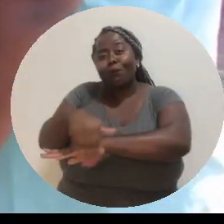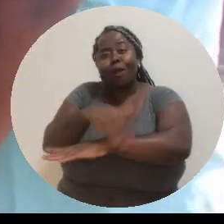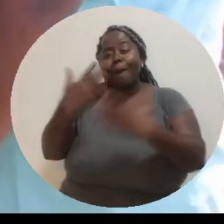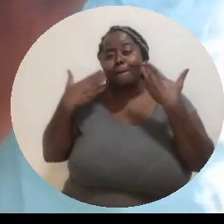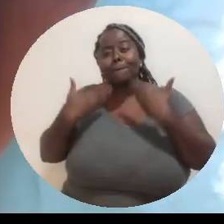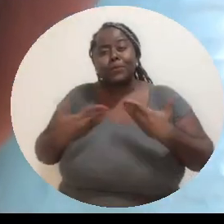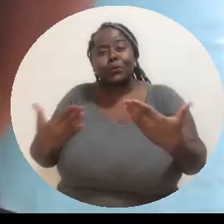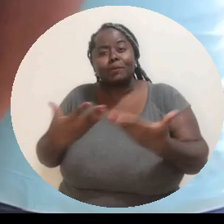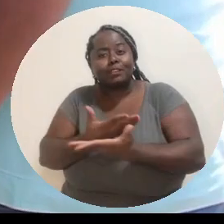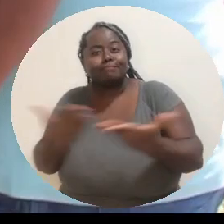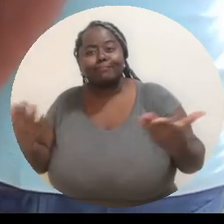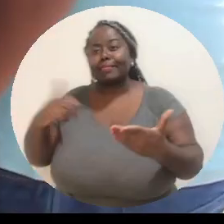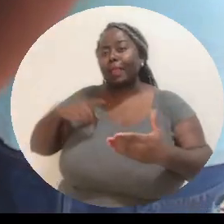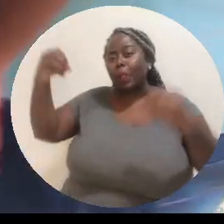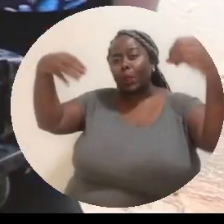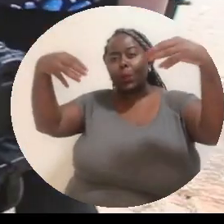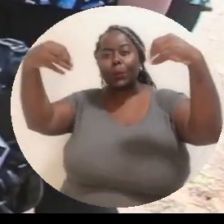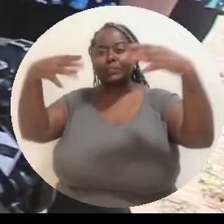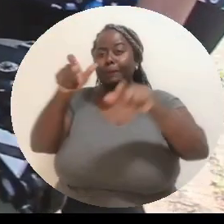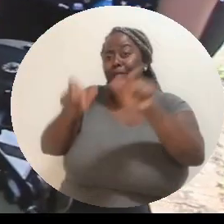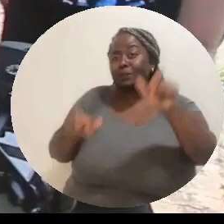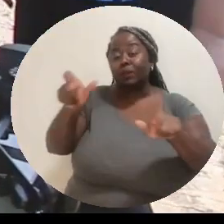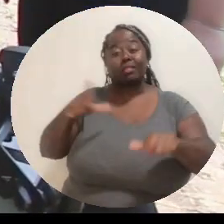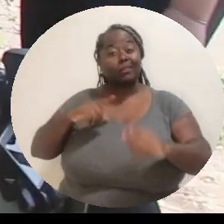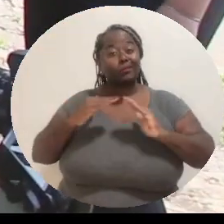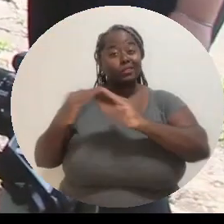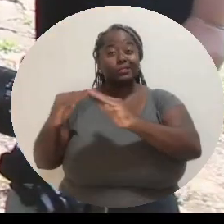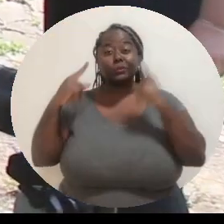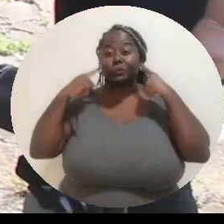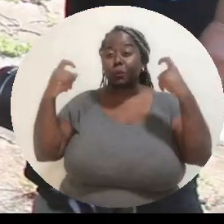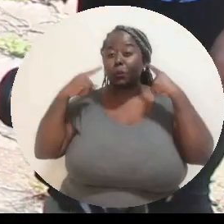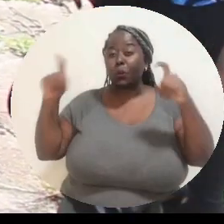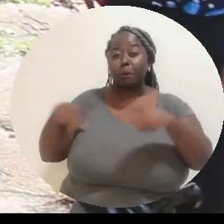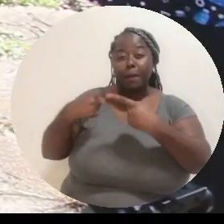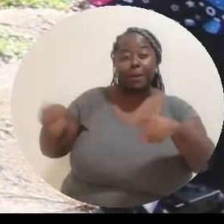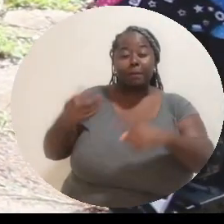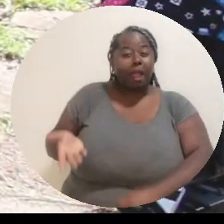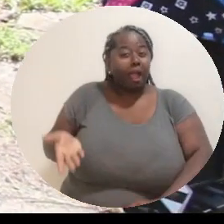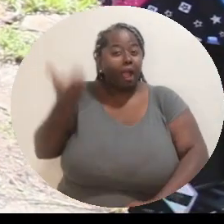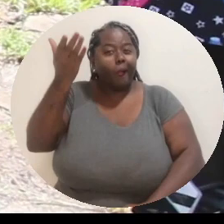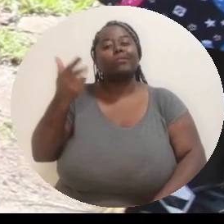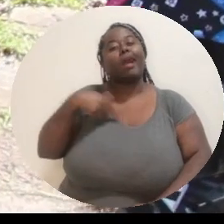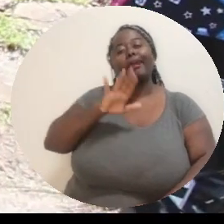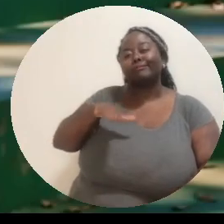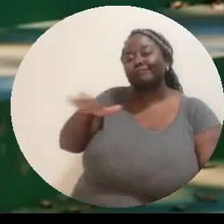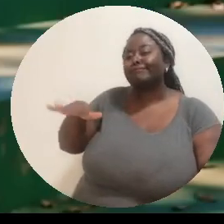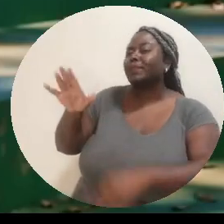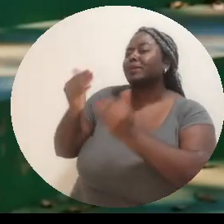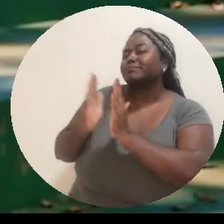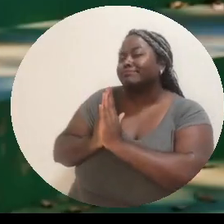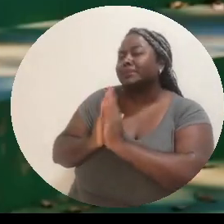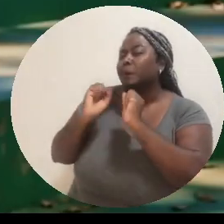da luz, tem a questão das pessoas. Teve um vizinho com som alto, que aí a Leca foi lá e falou, não, vou lá conversar com ele sim. Foi lá,